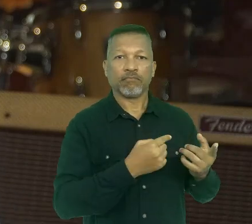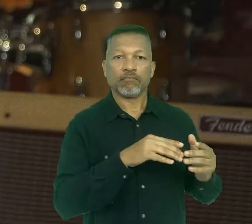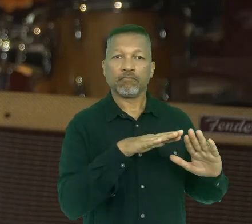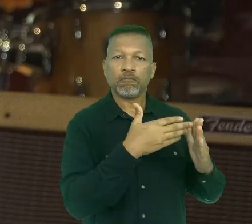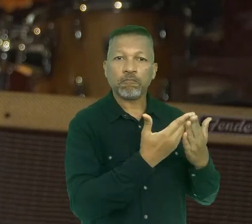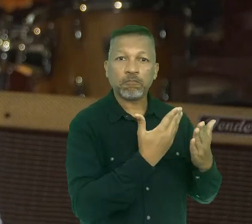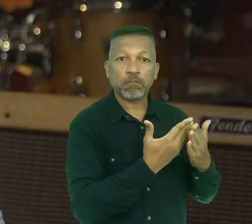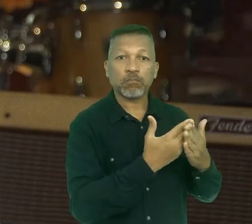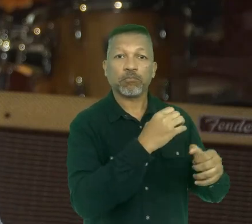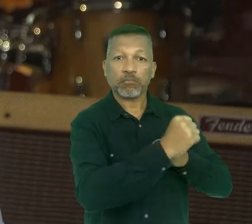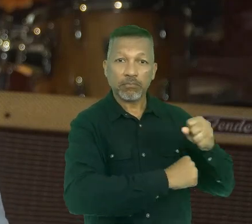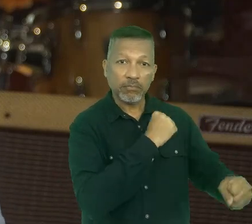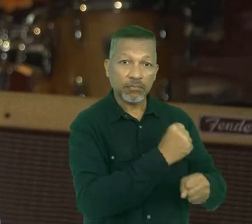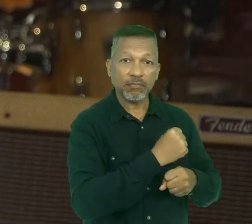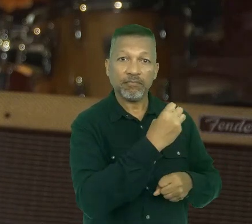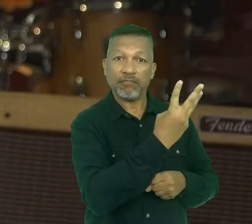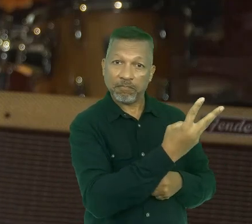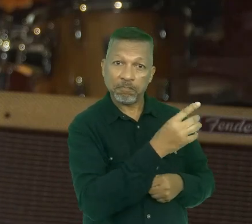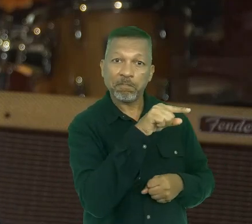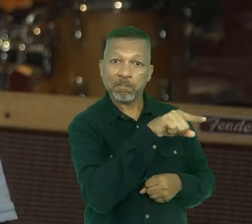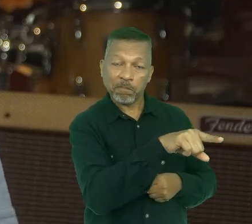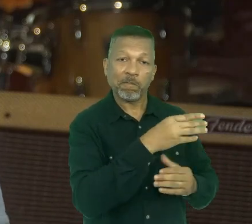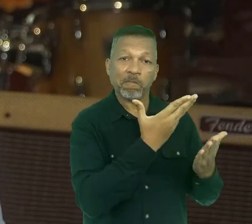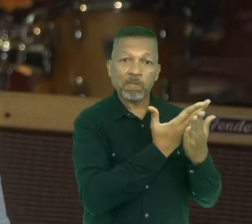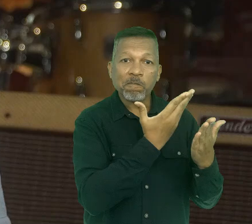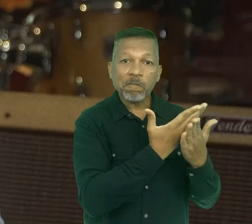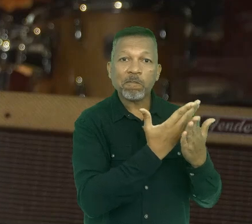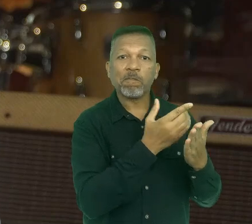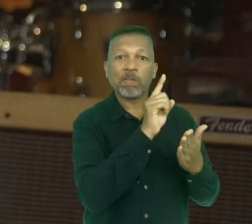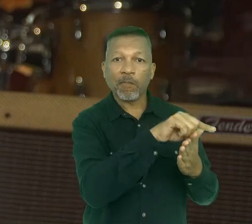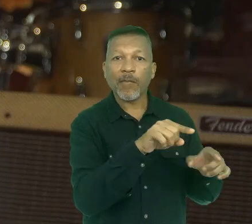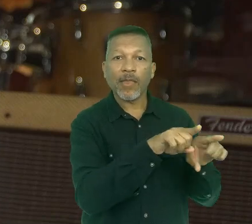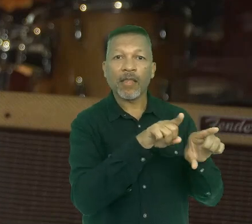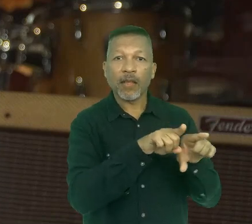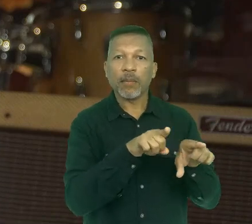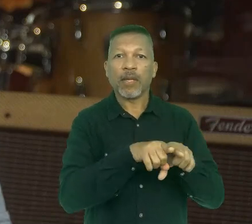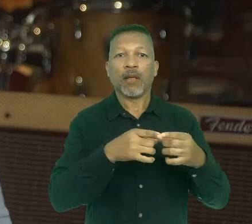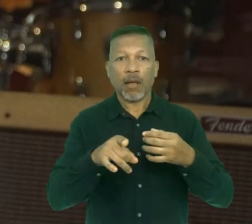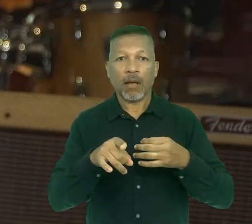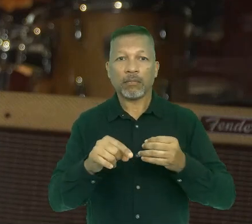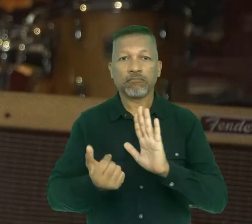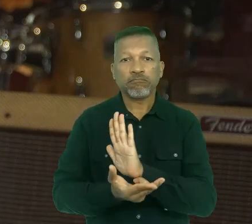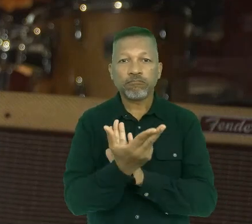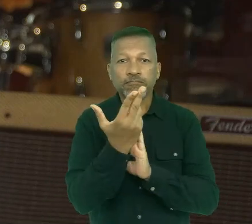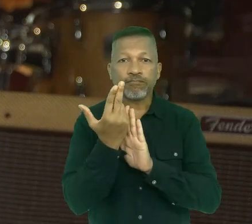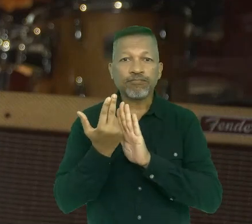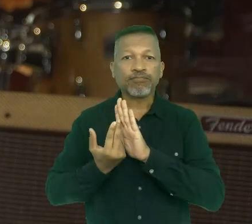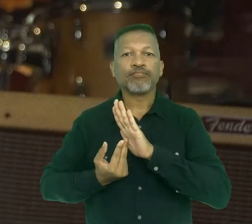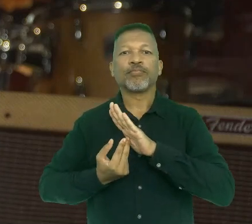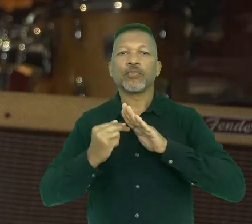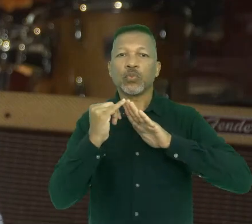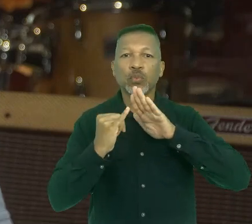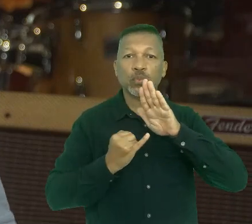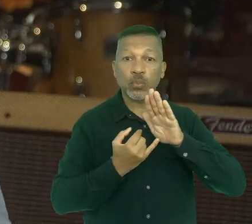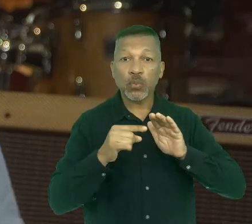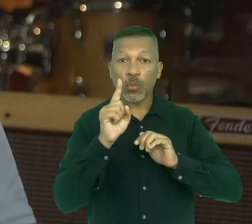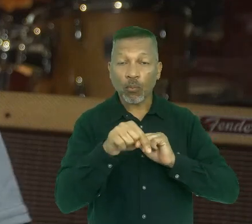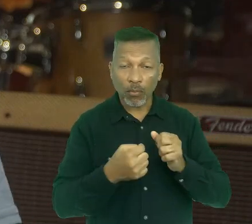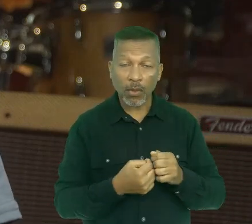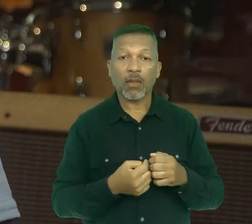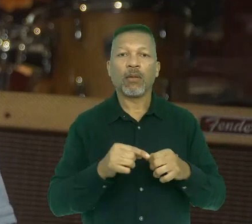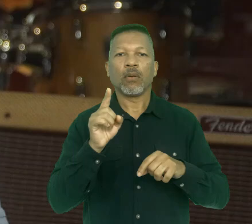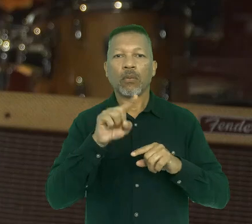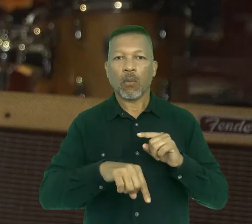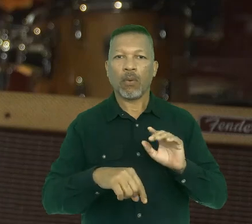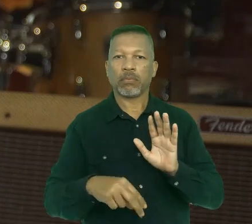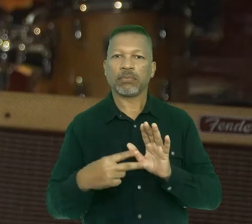Cantorum. Estudei 3 anos. Estudei 3 anos também de desenho industrial. Eu passei na época em desenho,